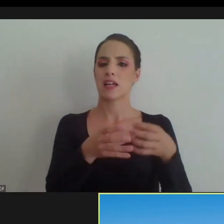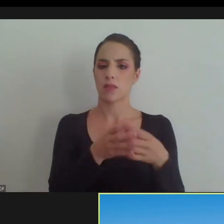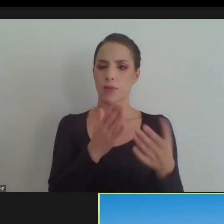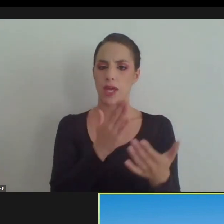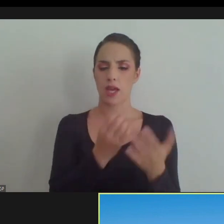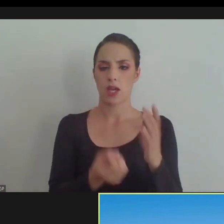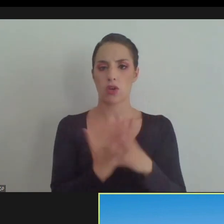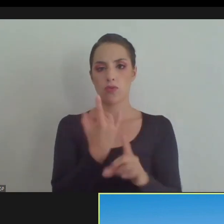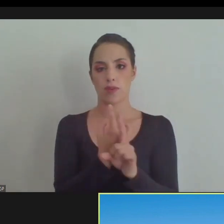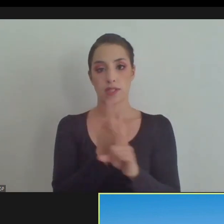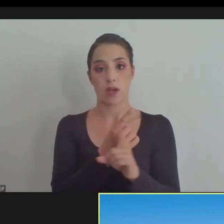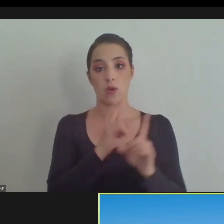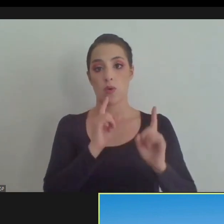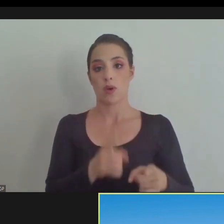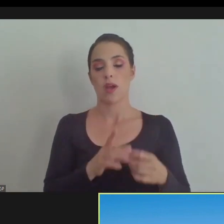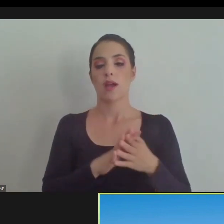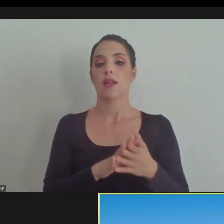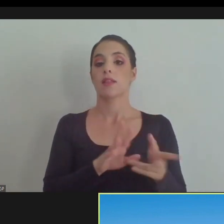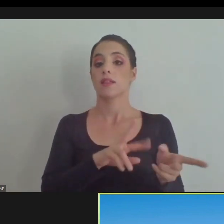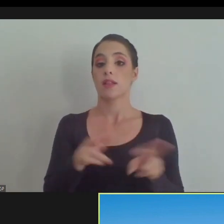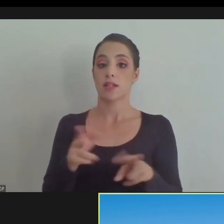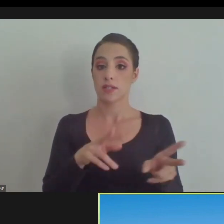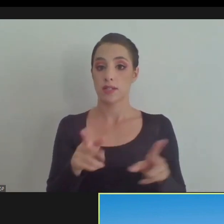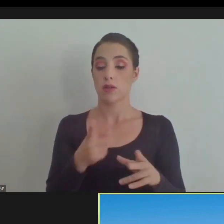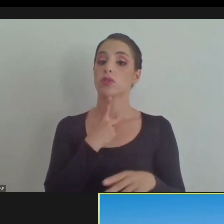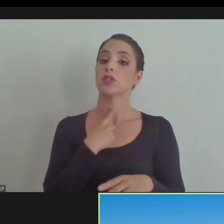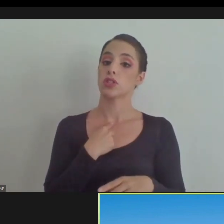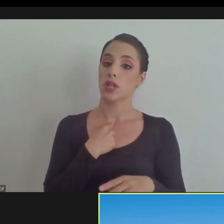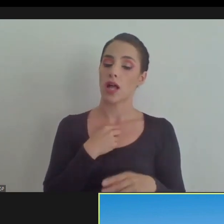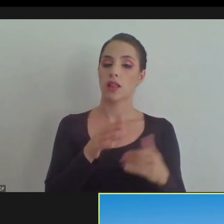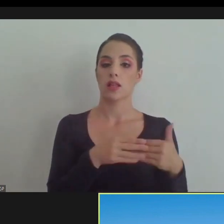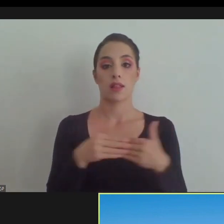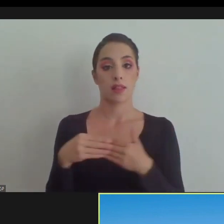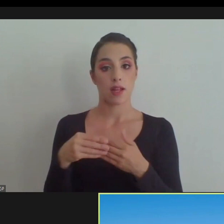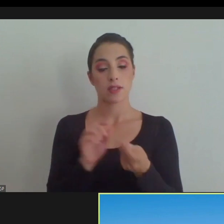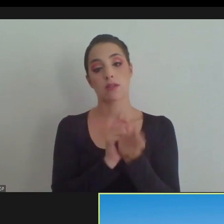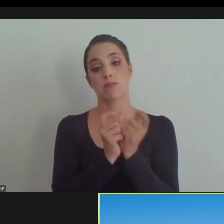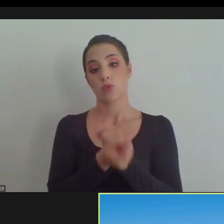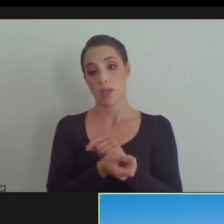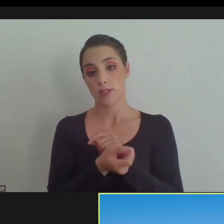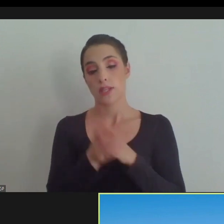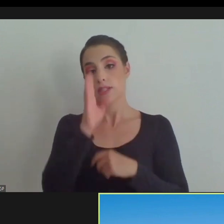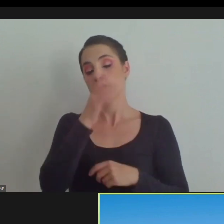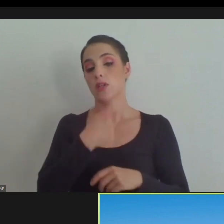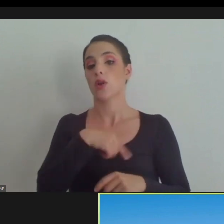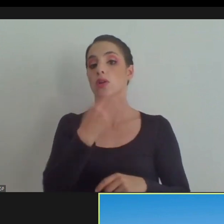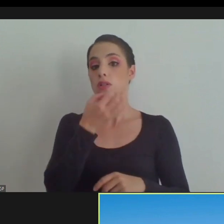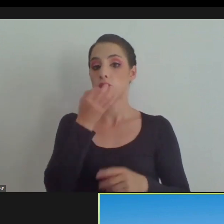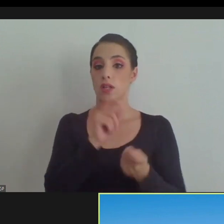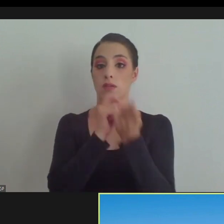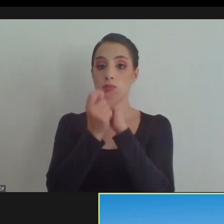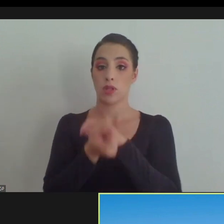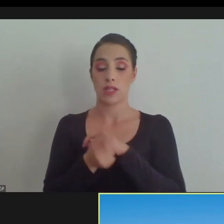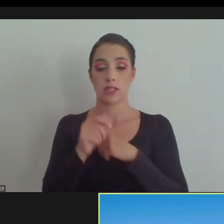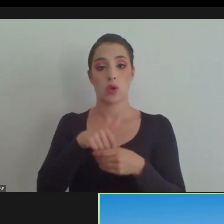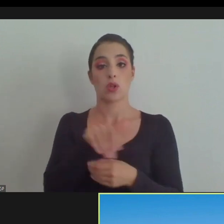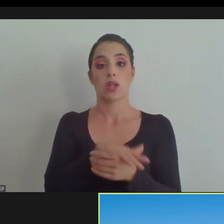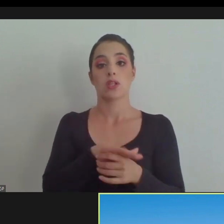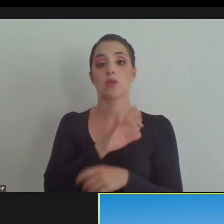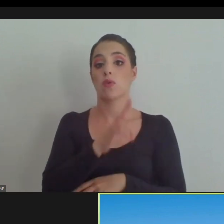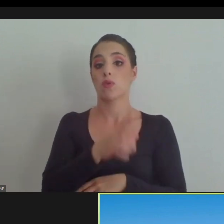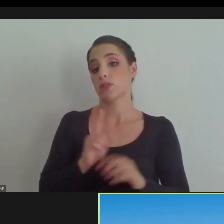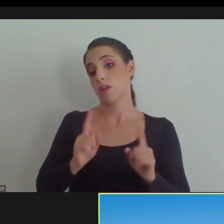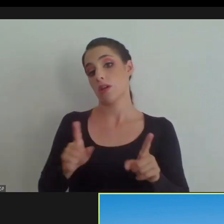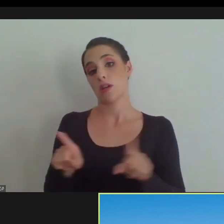transição digital ou liderança em contexto de mudança. E quando nós falamos em mudança, nós estamos a falar, contexto de mudança, estamos a falar em sustentabilidade.